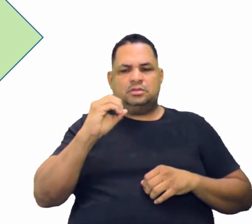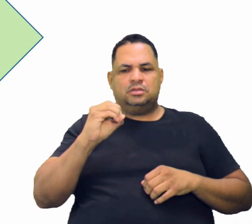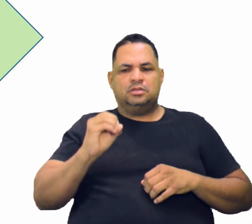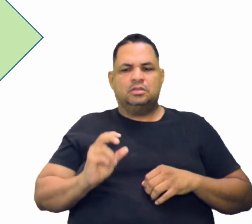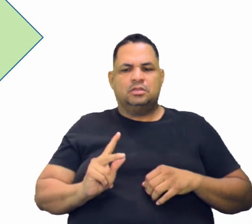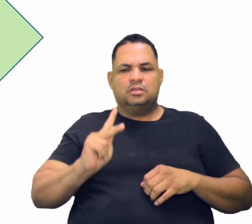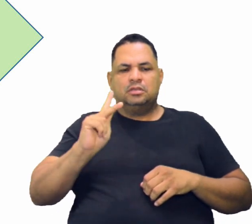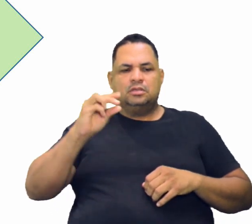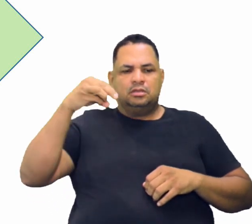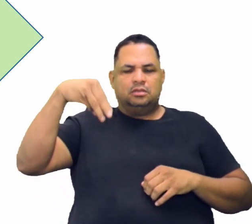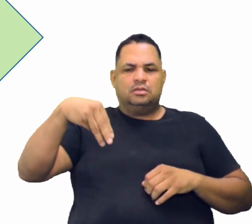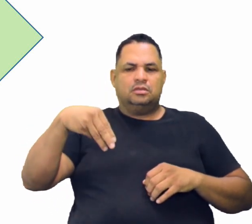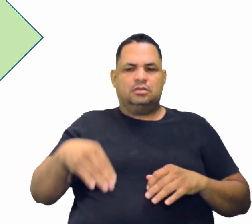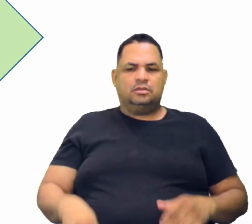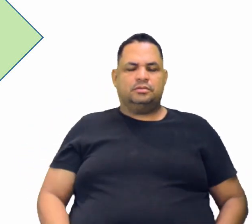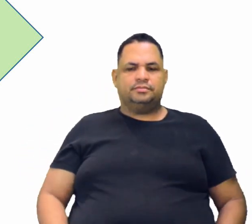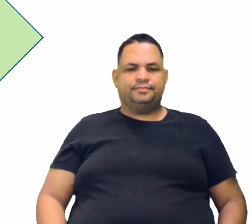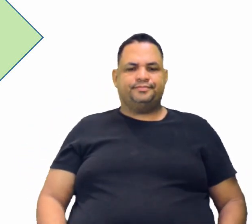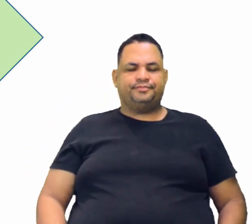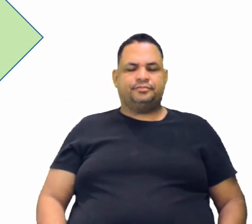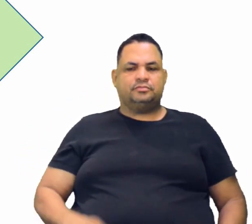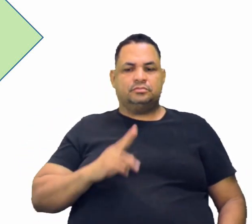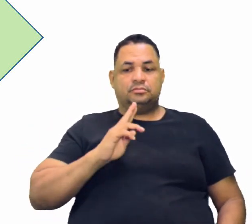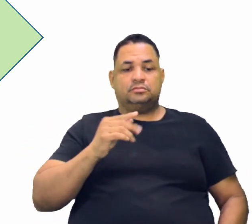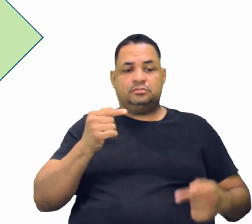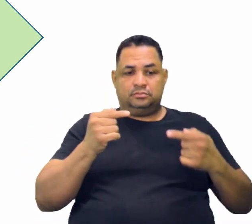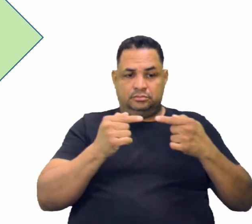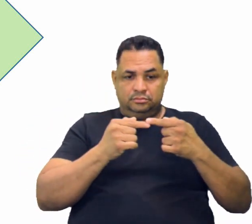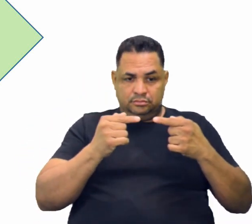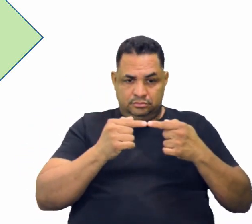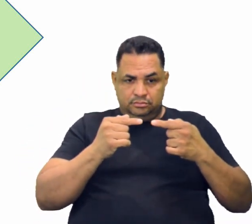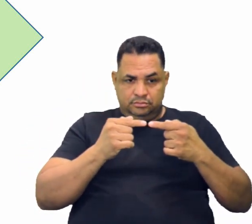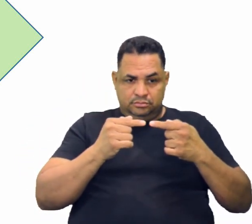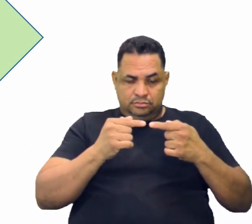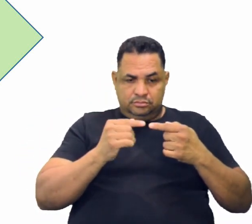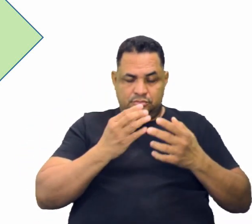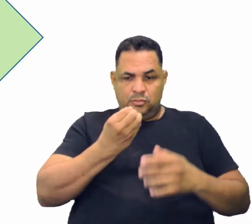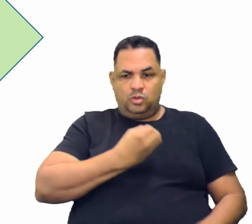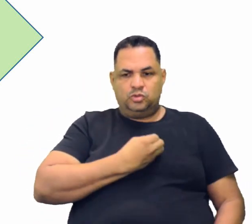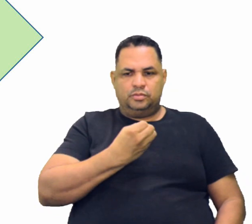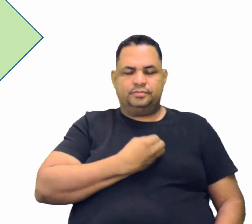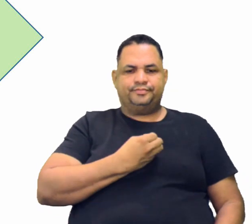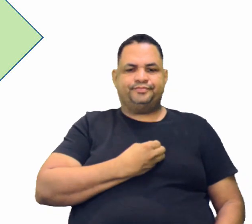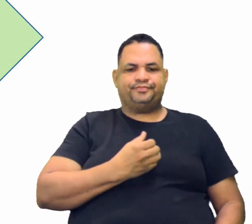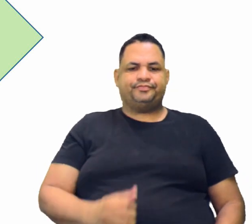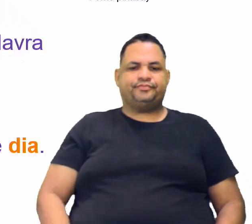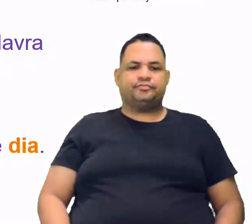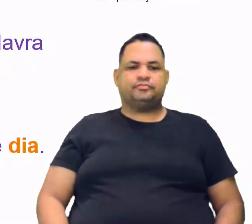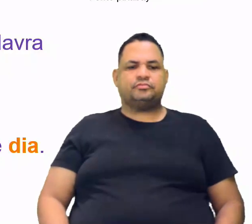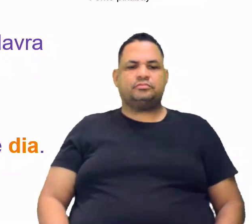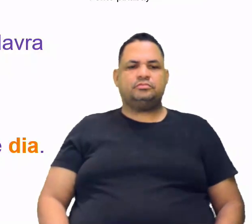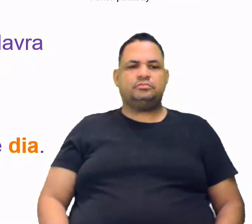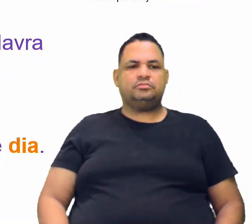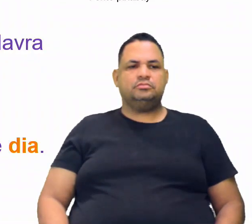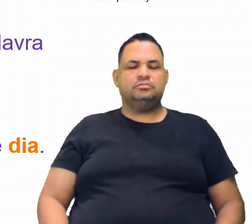150 quilômetros. Então, sempre fará concordância com o numeral.